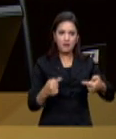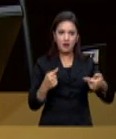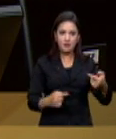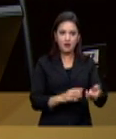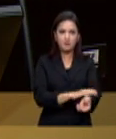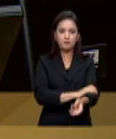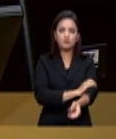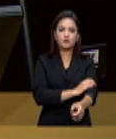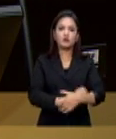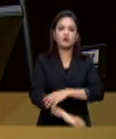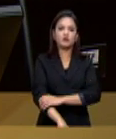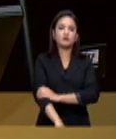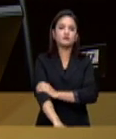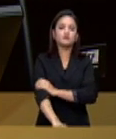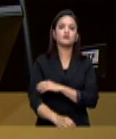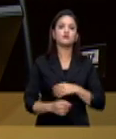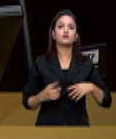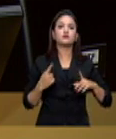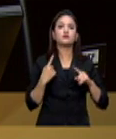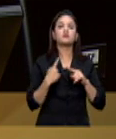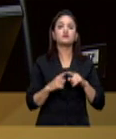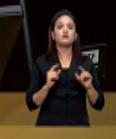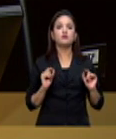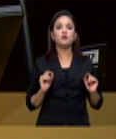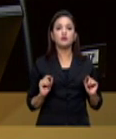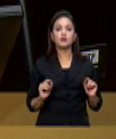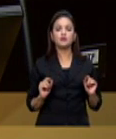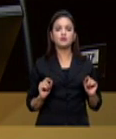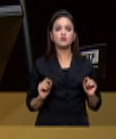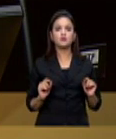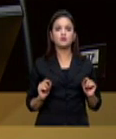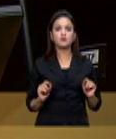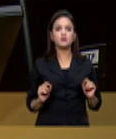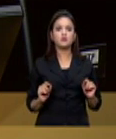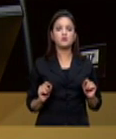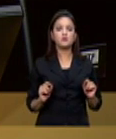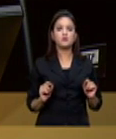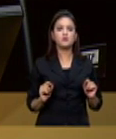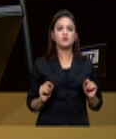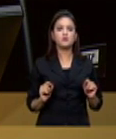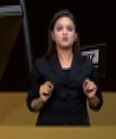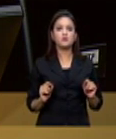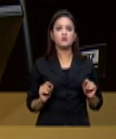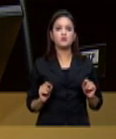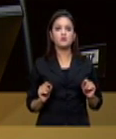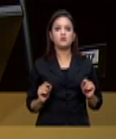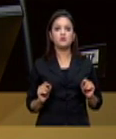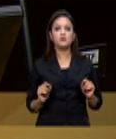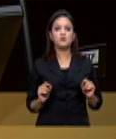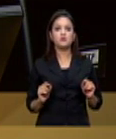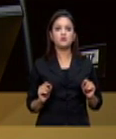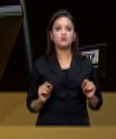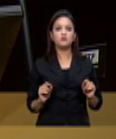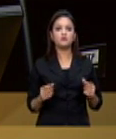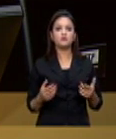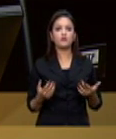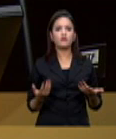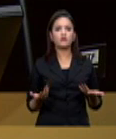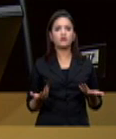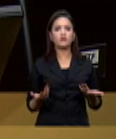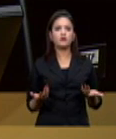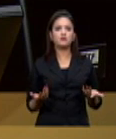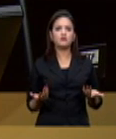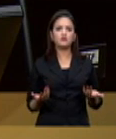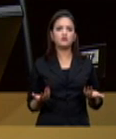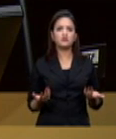tinha acentuado o vice-procurador-geral da República na sua sustentação, pode parecer, às vezes, que